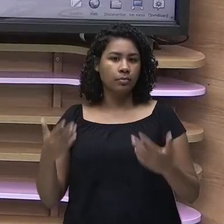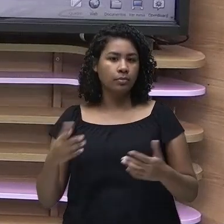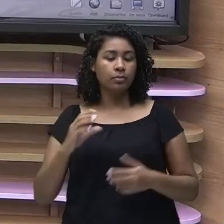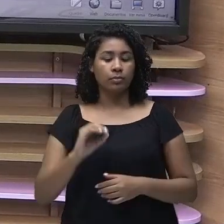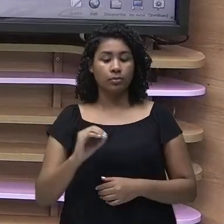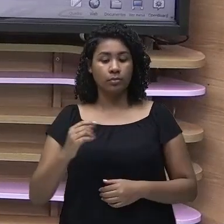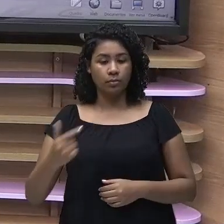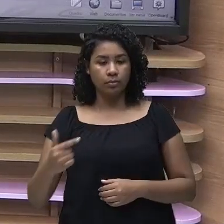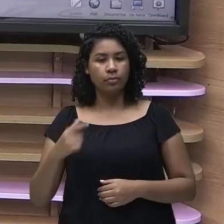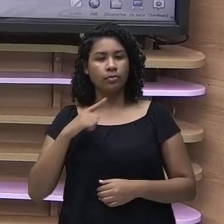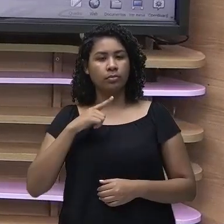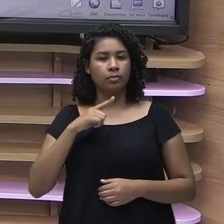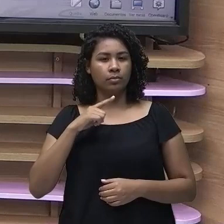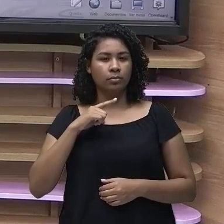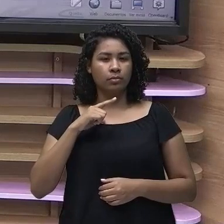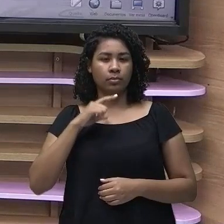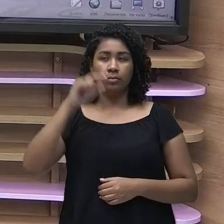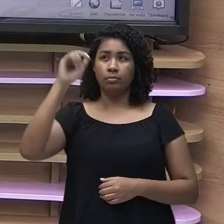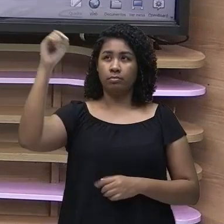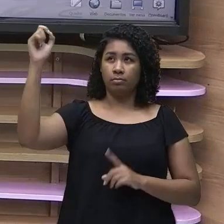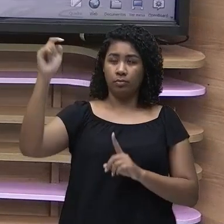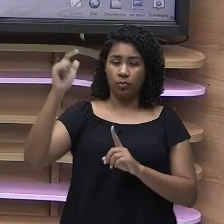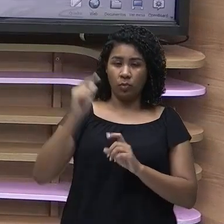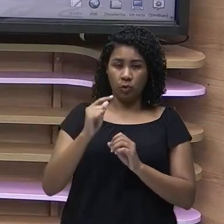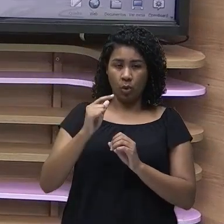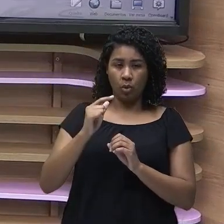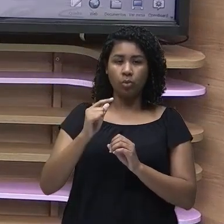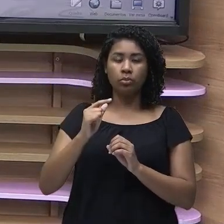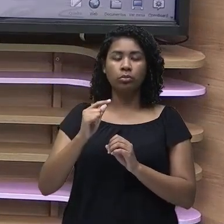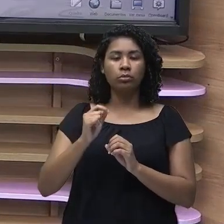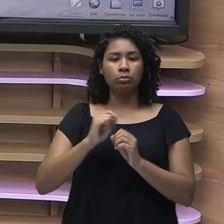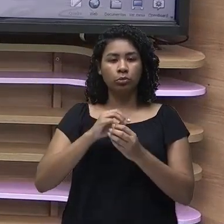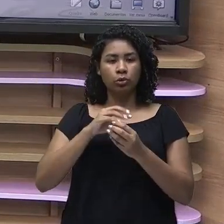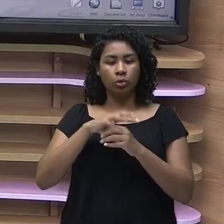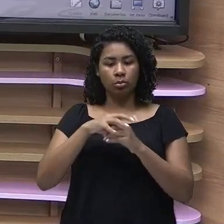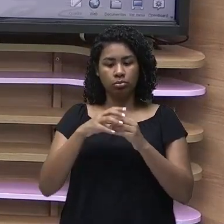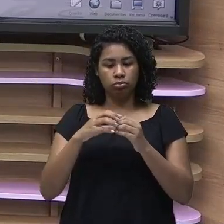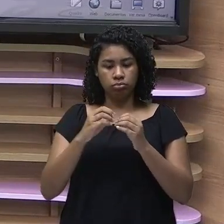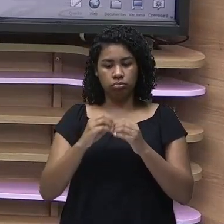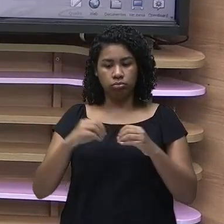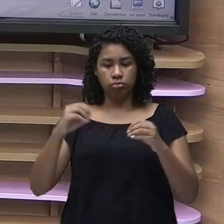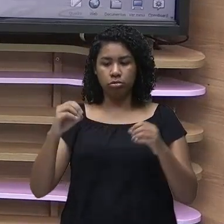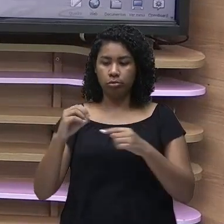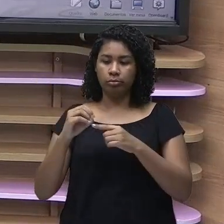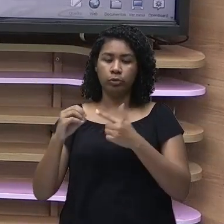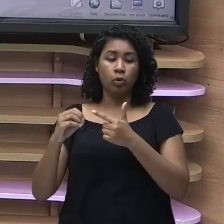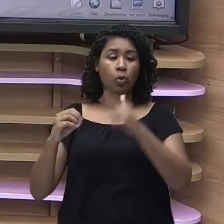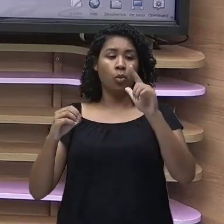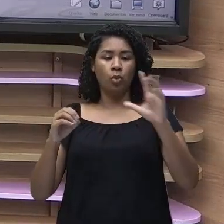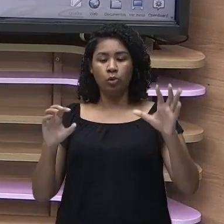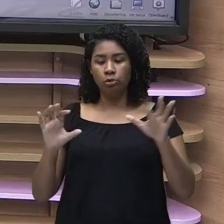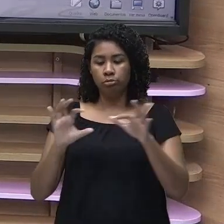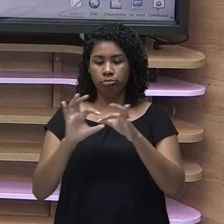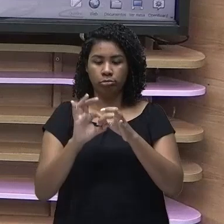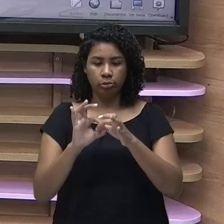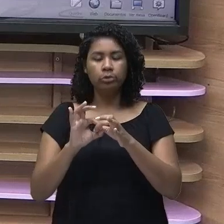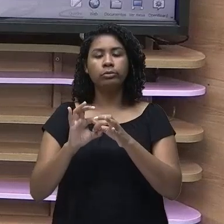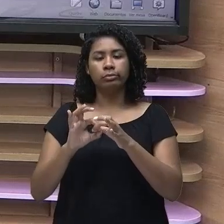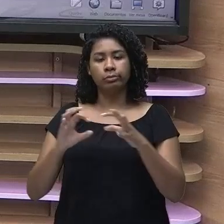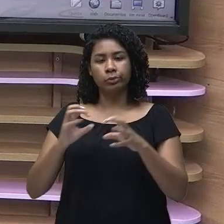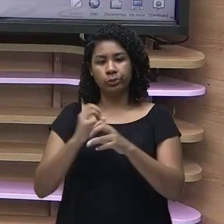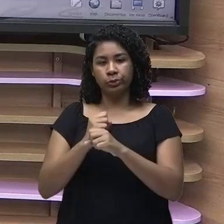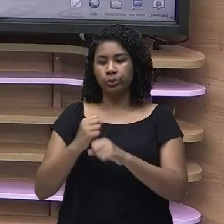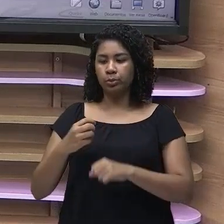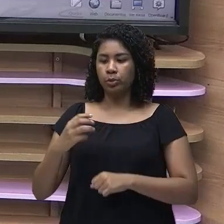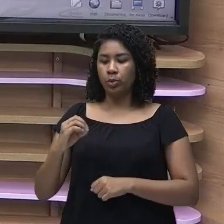descarga elétrica, ele se desprende, ele se solta. O oxigênio que estava ali juntinho vai se juntar a esse átomo. E aí, juntando os